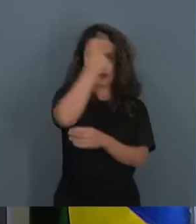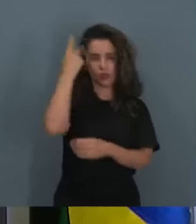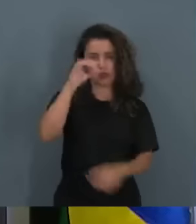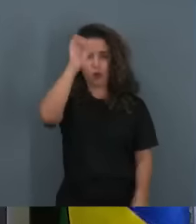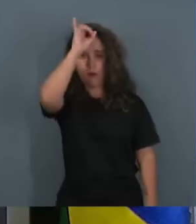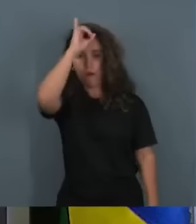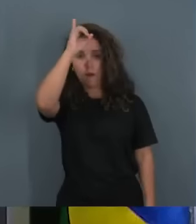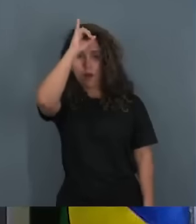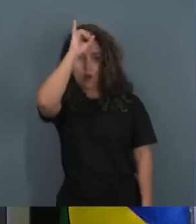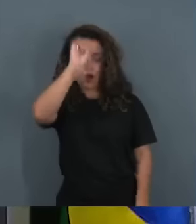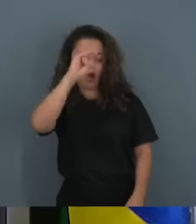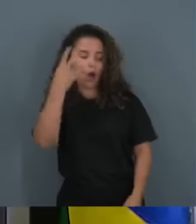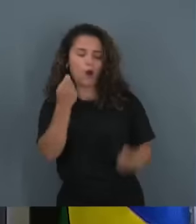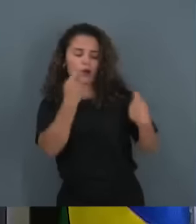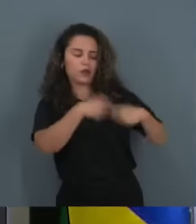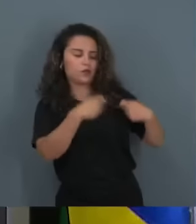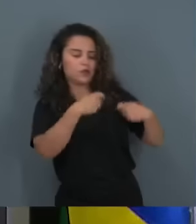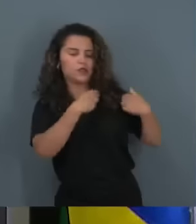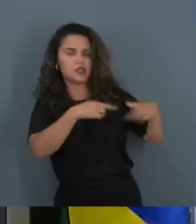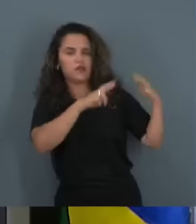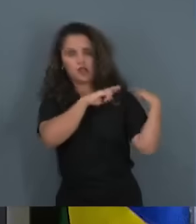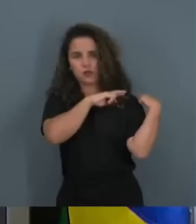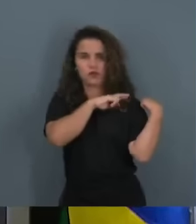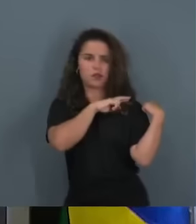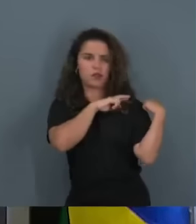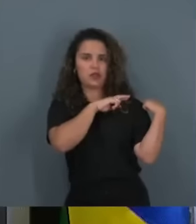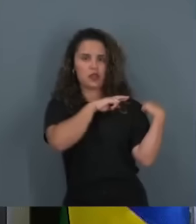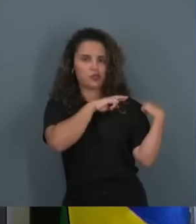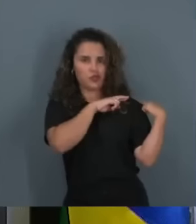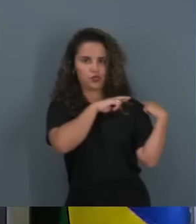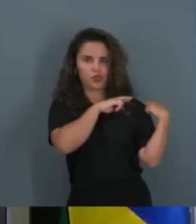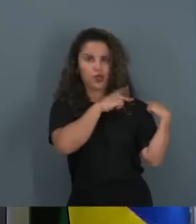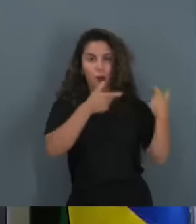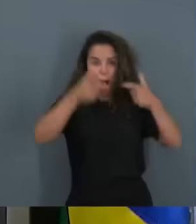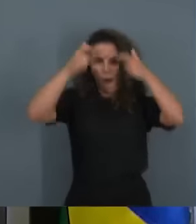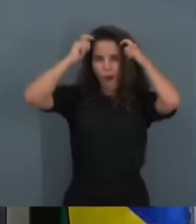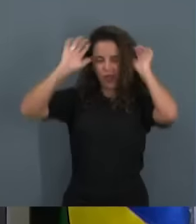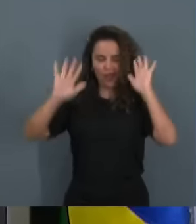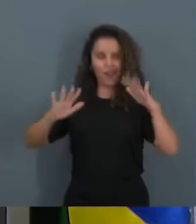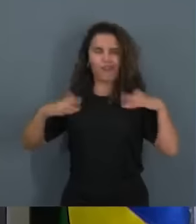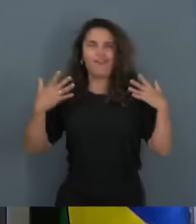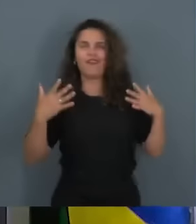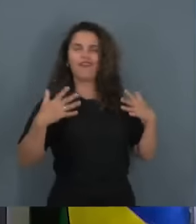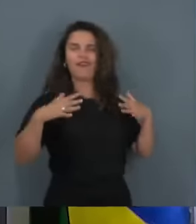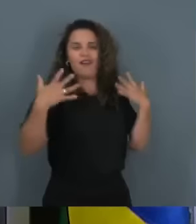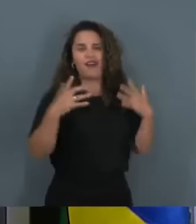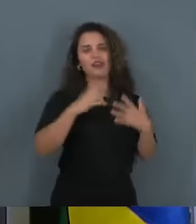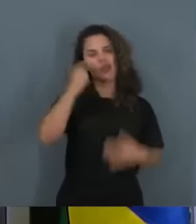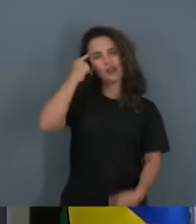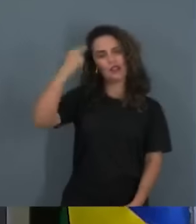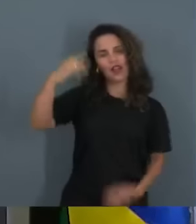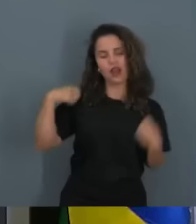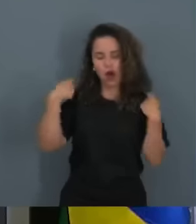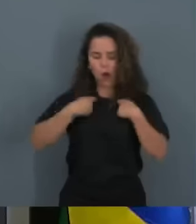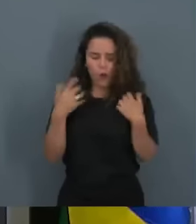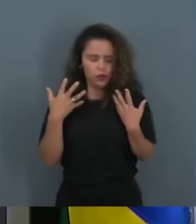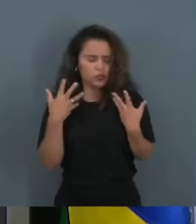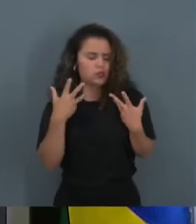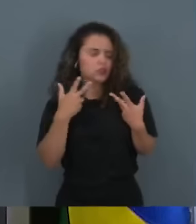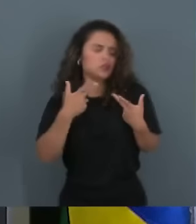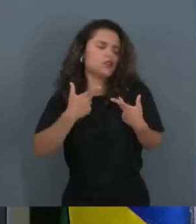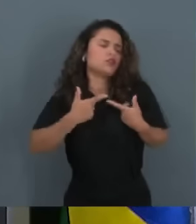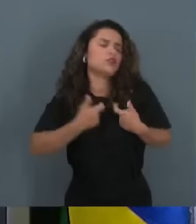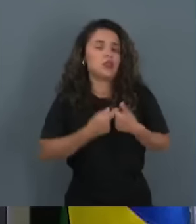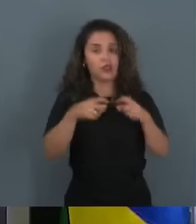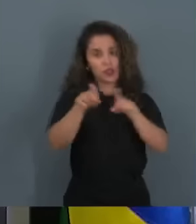burra ou indigna de seu cargo. O rei, empolgado, com a ideia de ter roupas magníficas e de